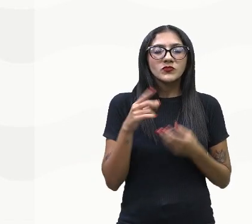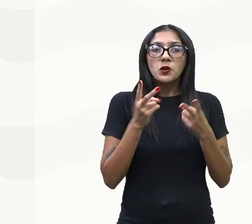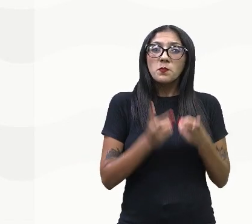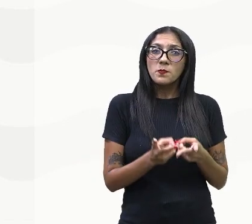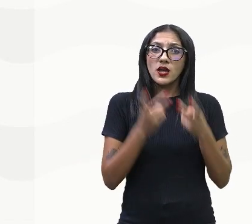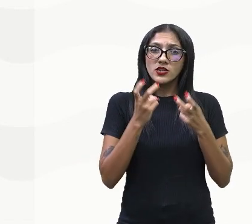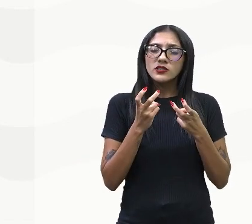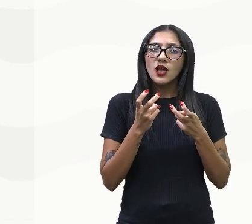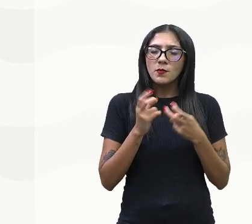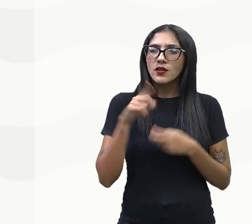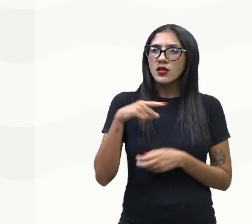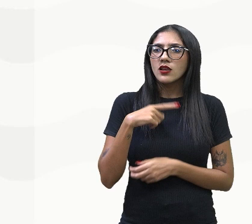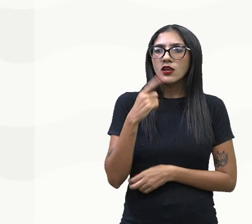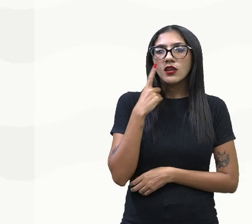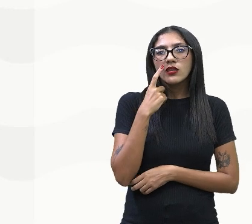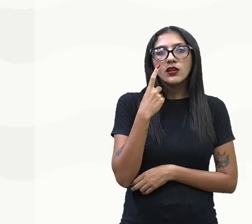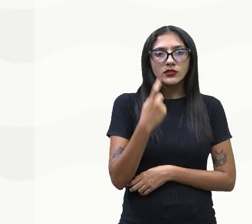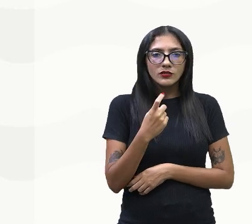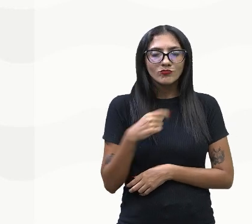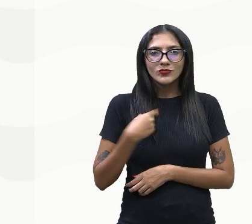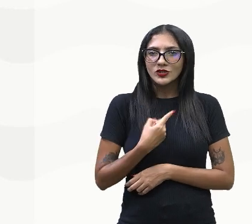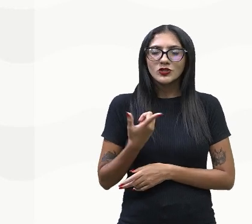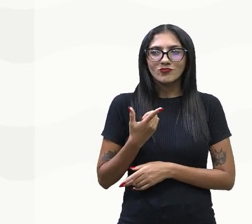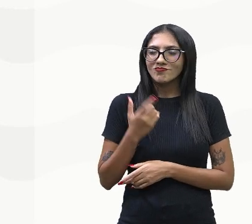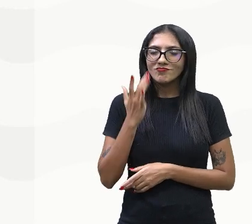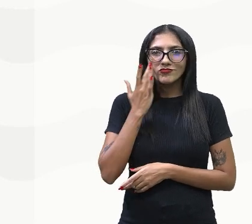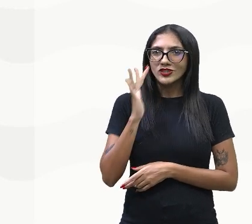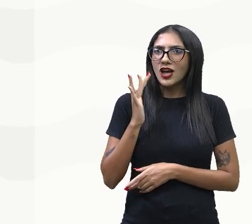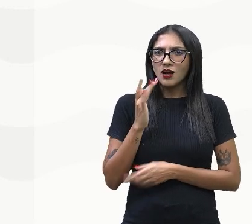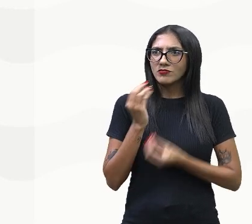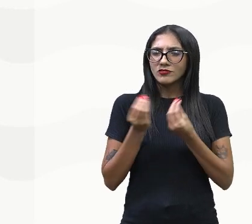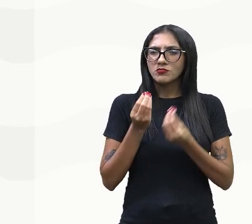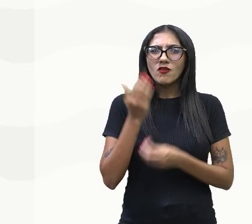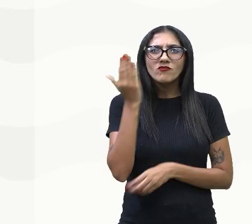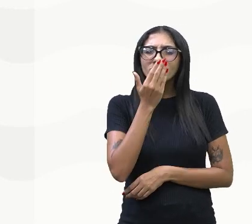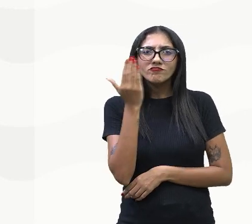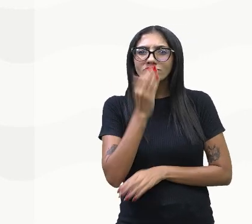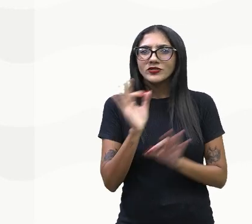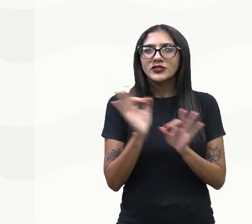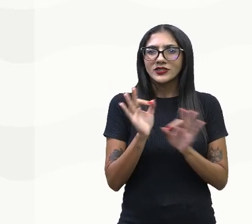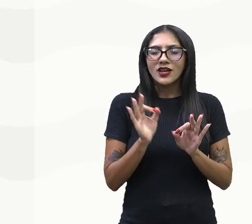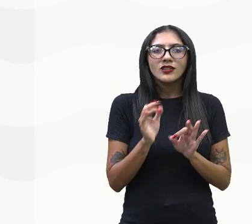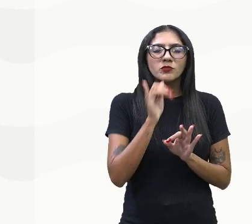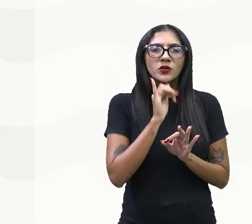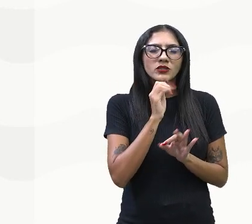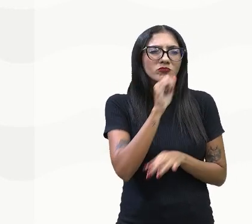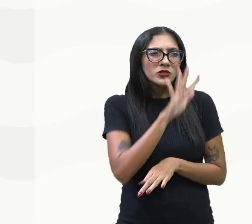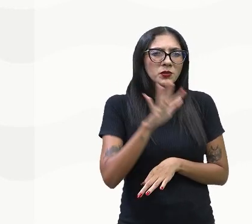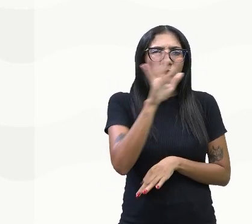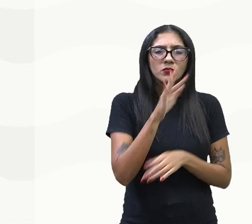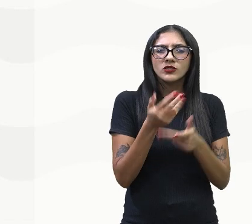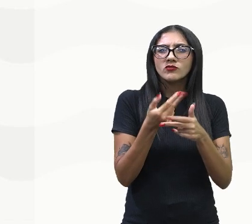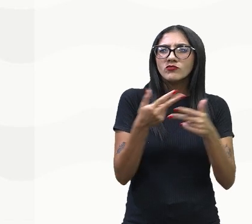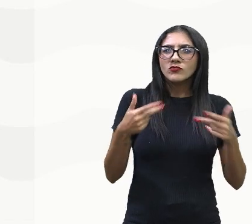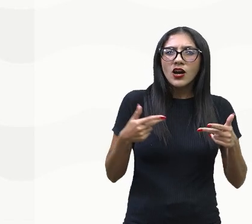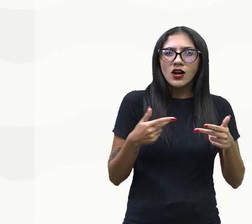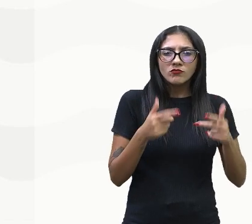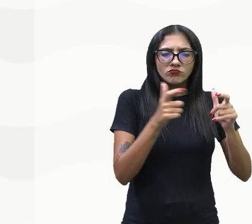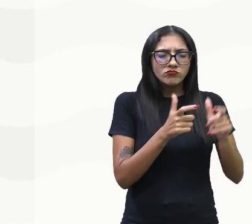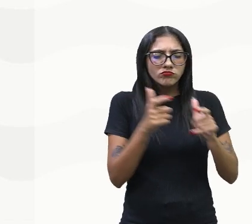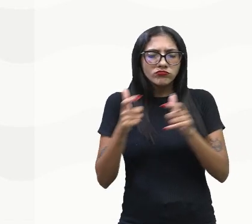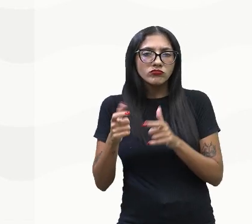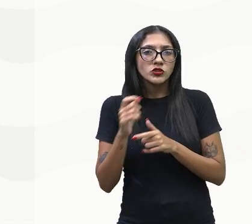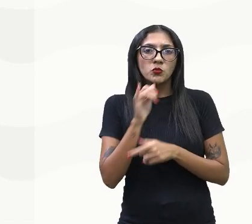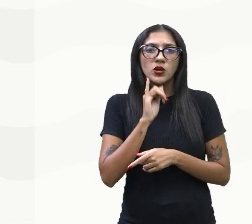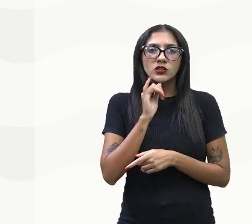sonora, interessante, é algo que a gente não vê, né? Uma poluição visual está ali diante de mim, né? Está na rua, bastante